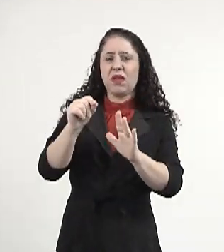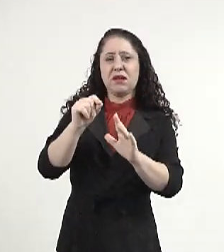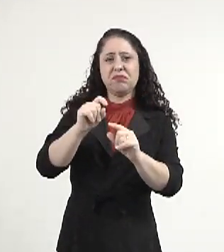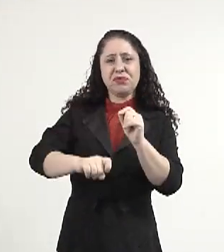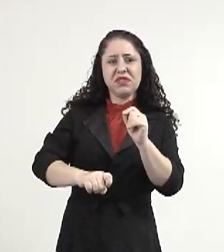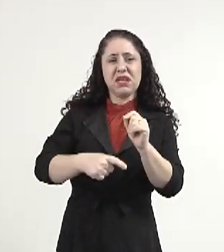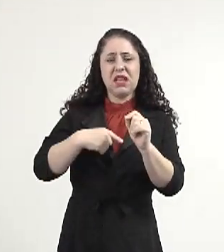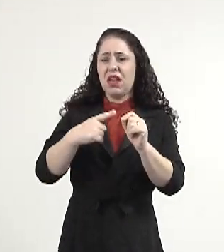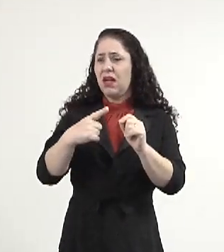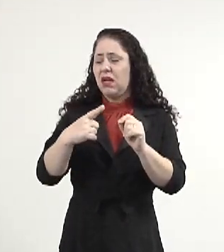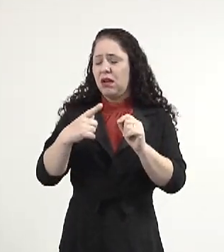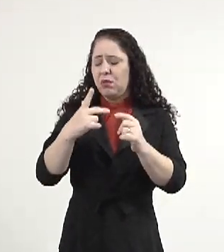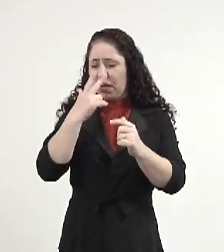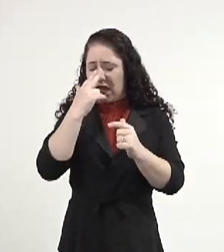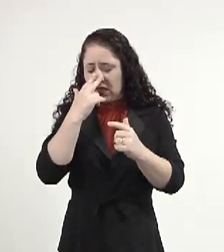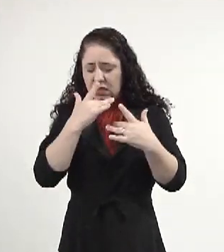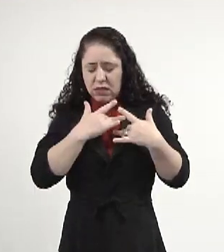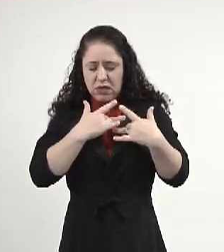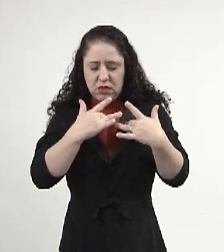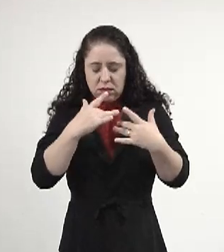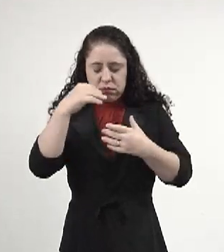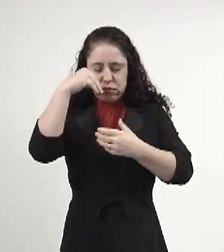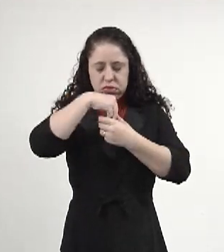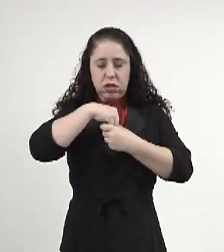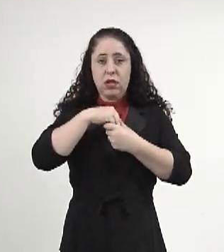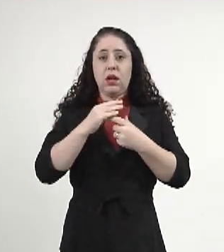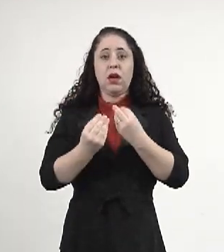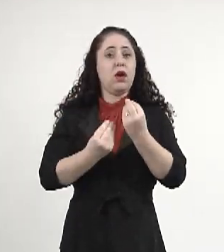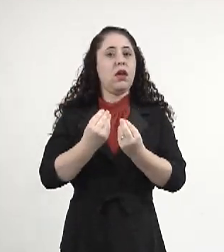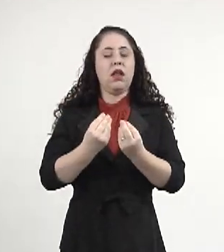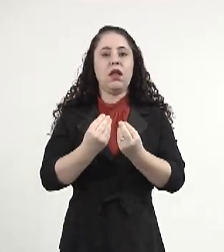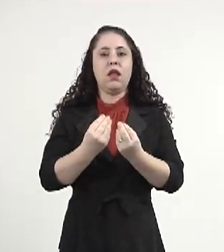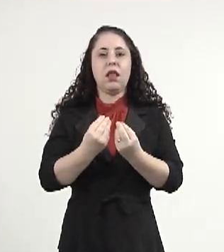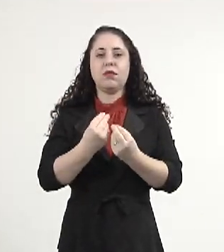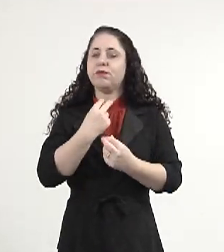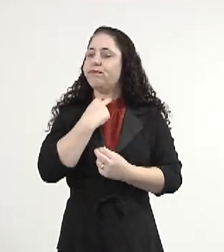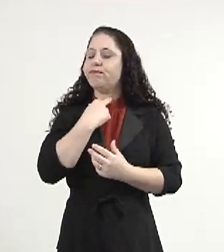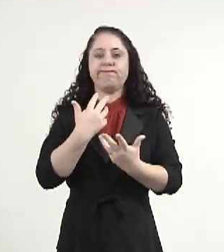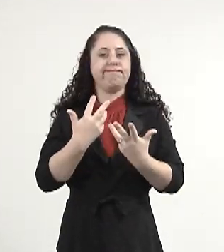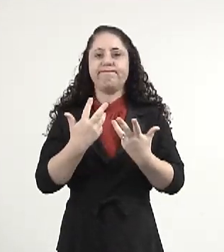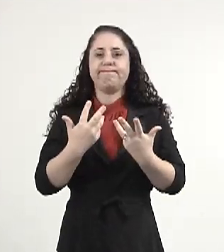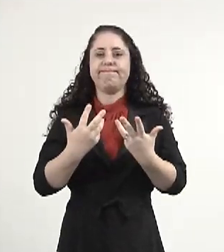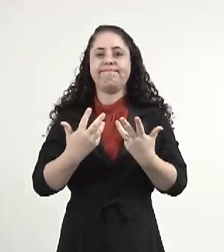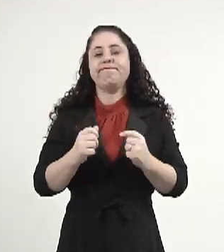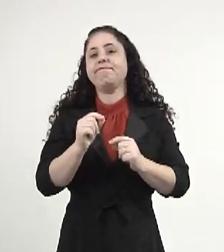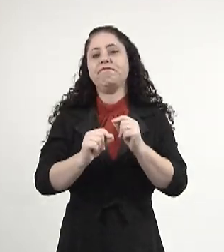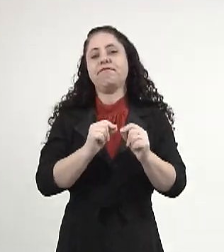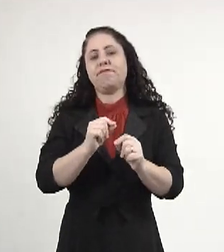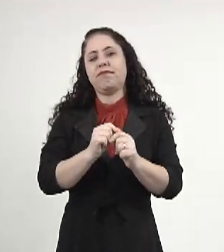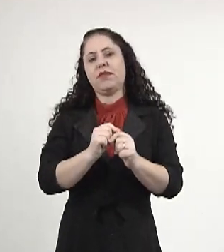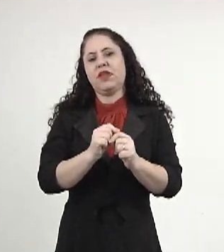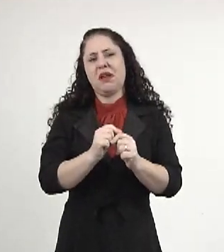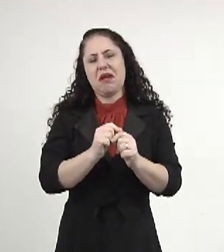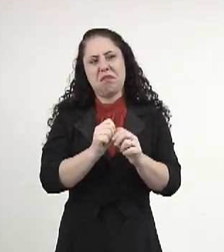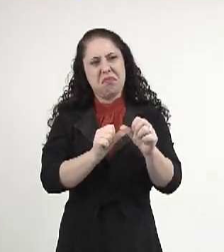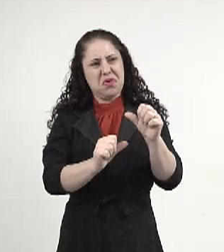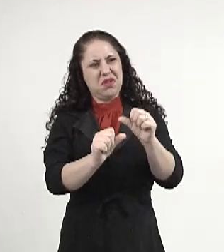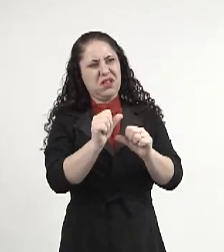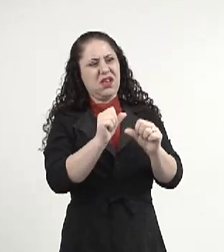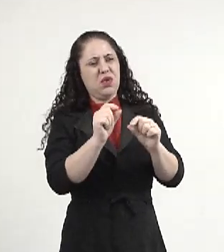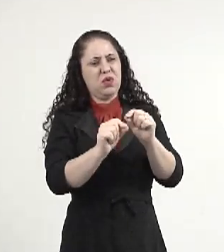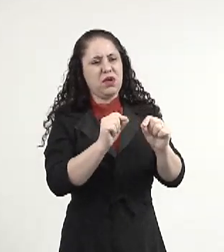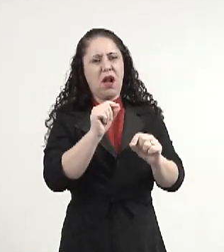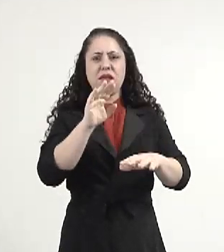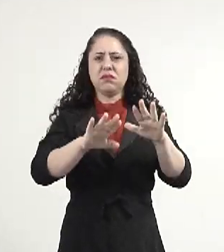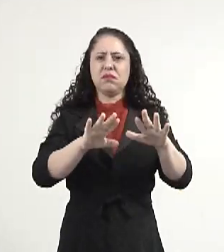situações traumáticas e imagináveis. Nós não podemos aceitar que seja invertida a tendência de baixa